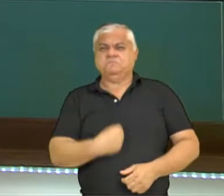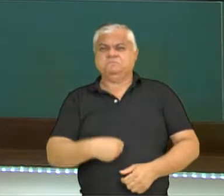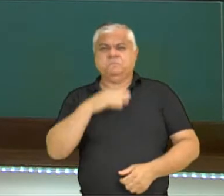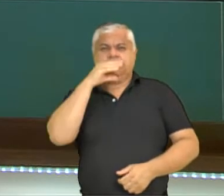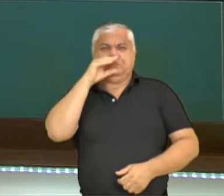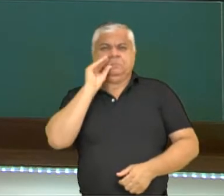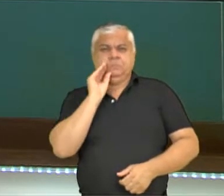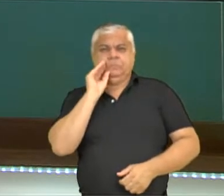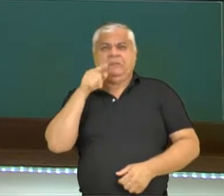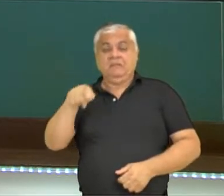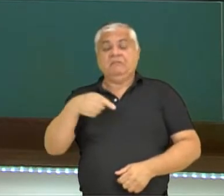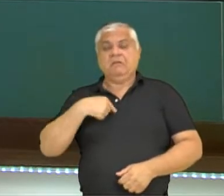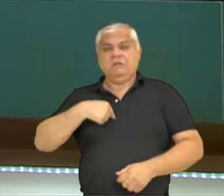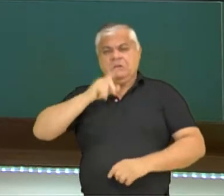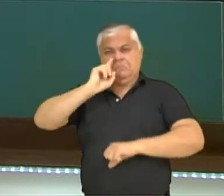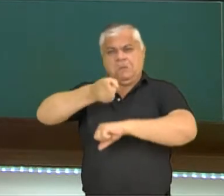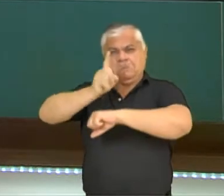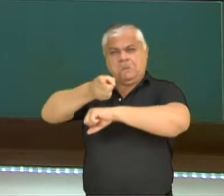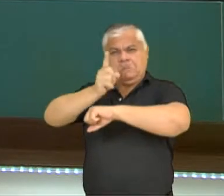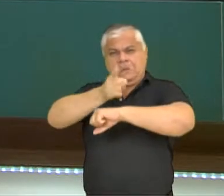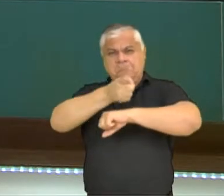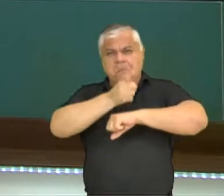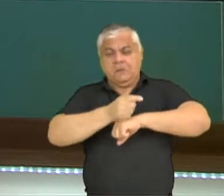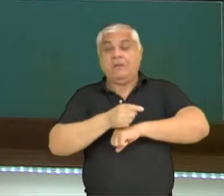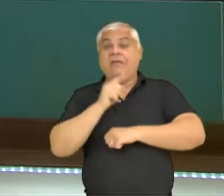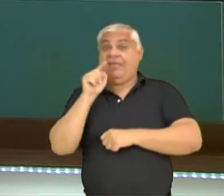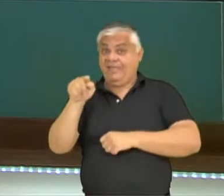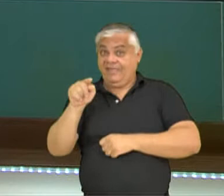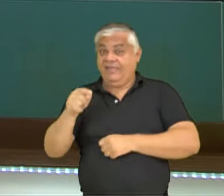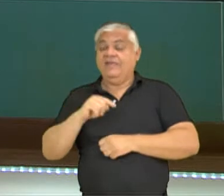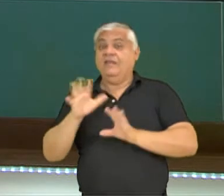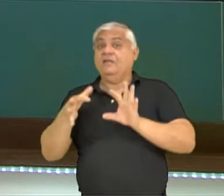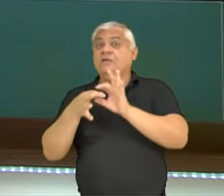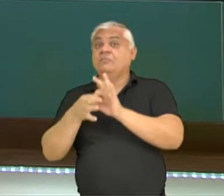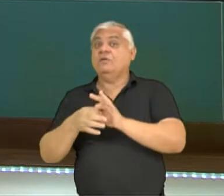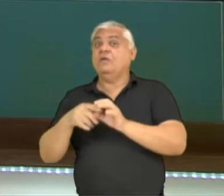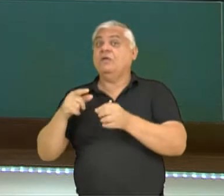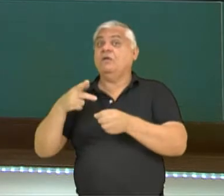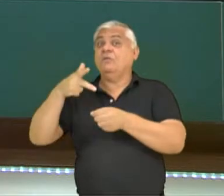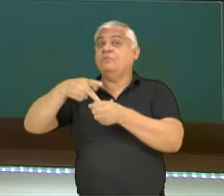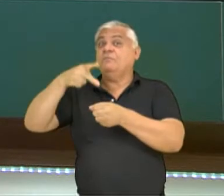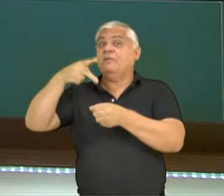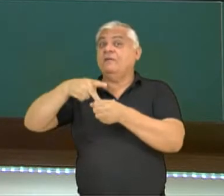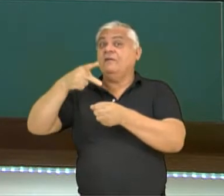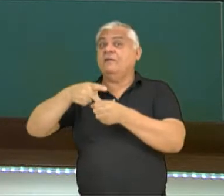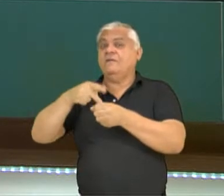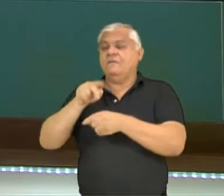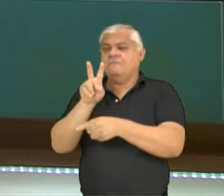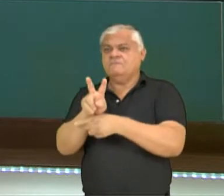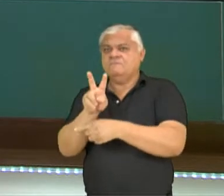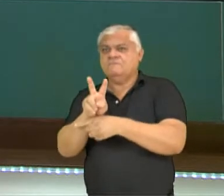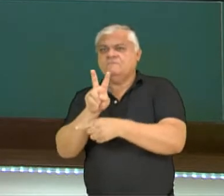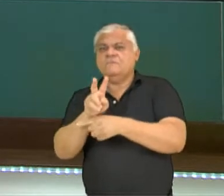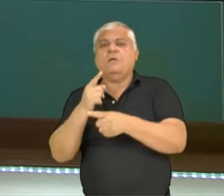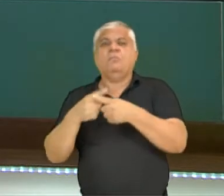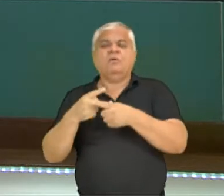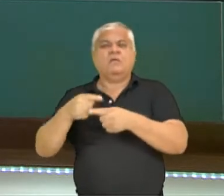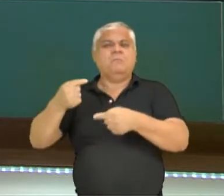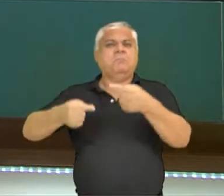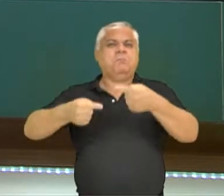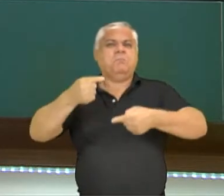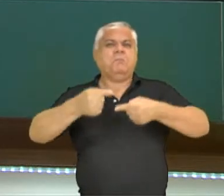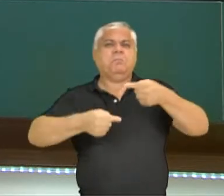uma questão aliada a toda a questão principalmente ligada ao petróleo, e isso dá a ele uma força inerente para que dispute